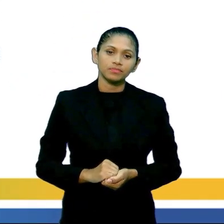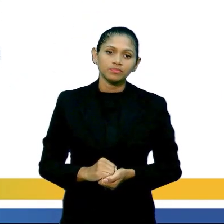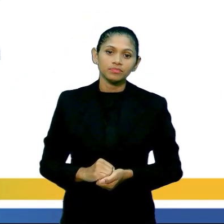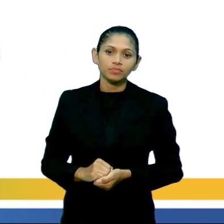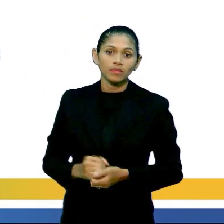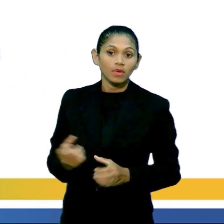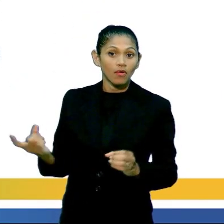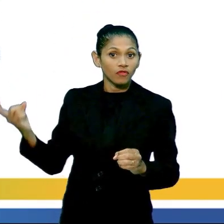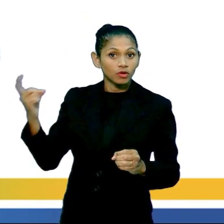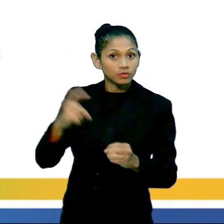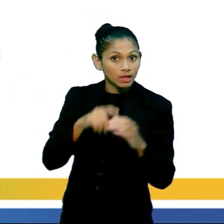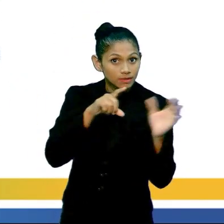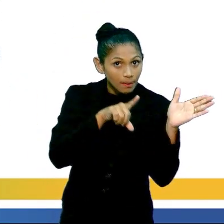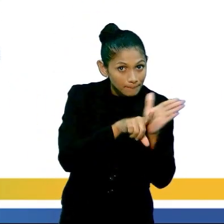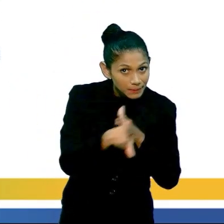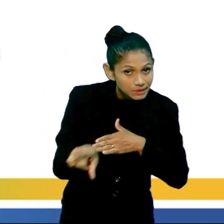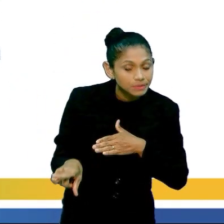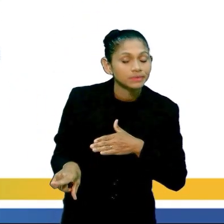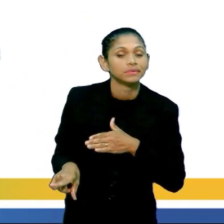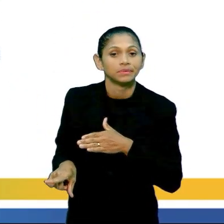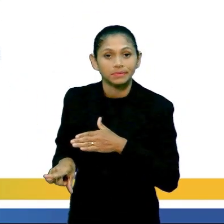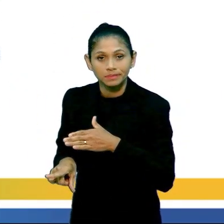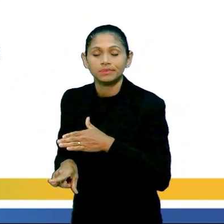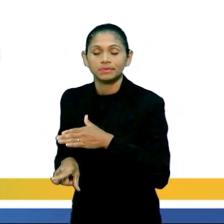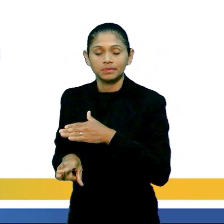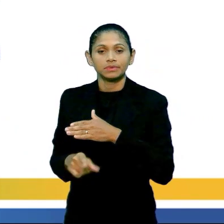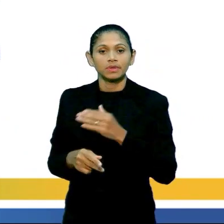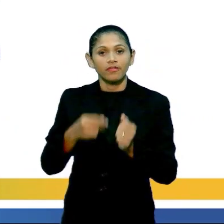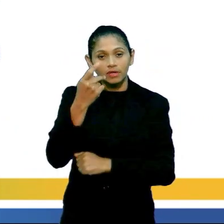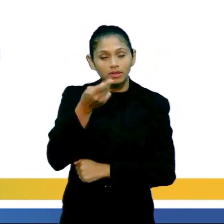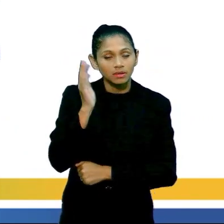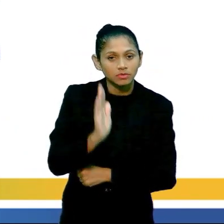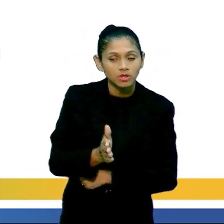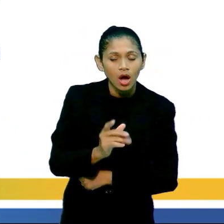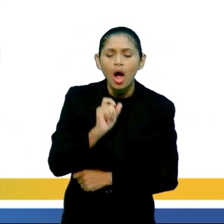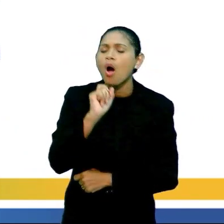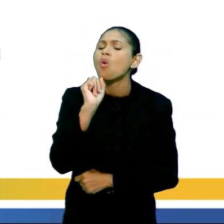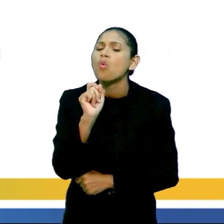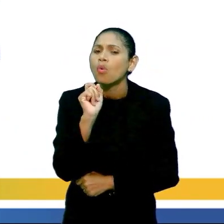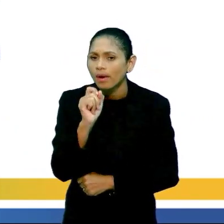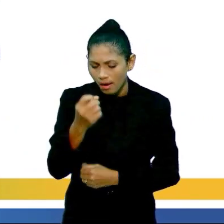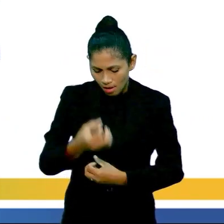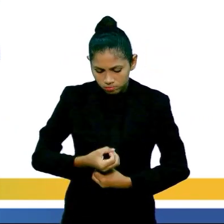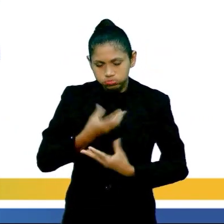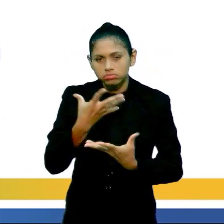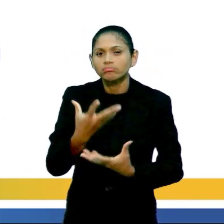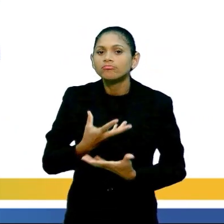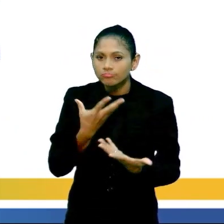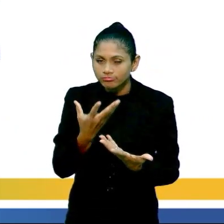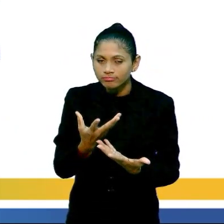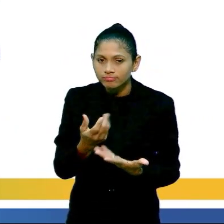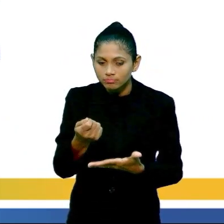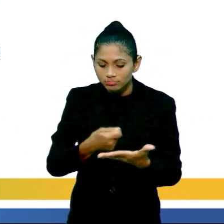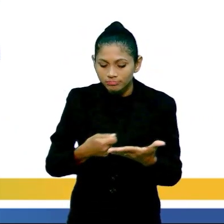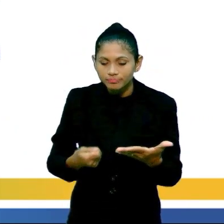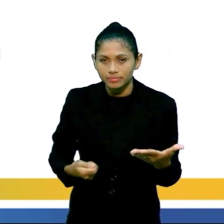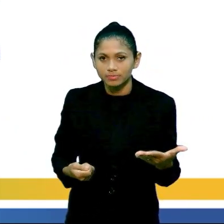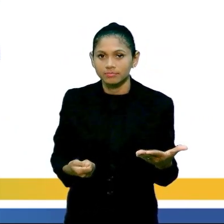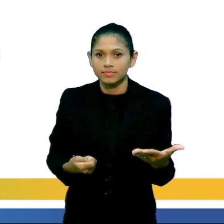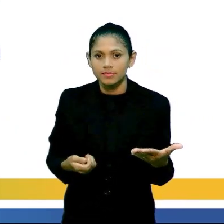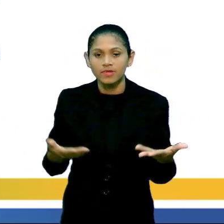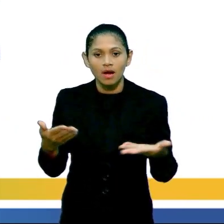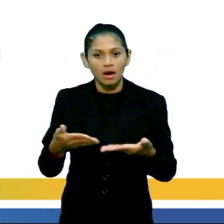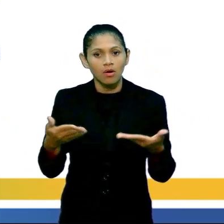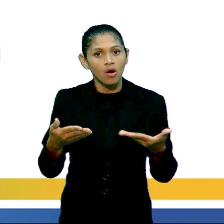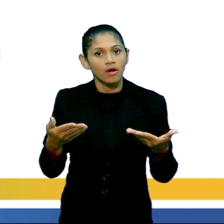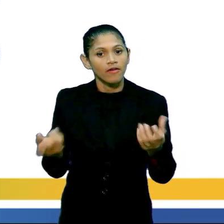né, galera? Então, falamos em linhas gerais aí do que se trata o poema, é claro que o enunciador já disse isso pra gente, tá? E falamos,